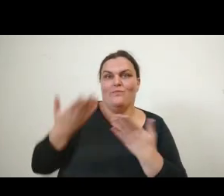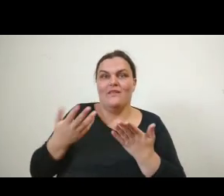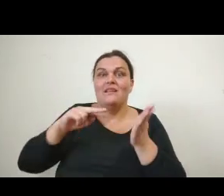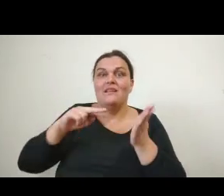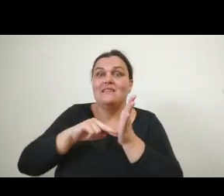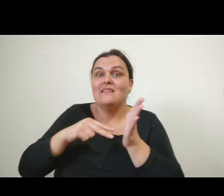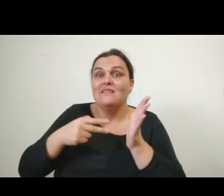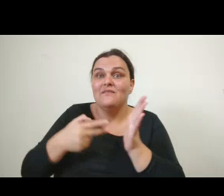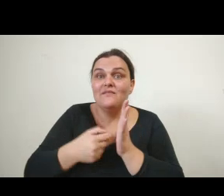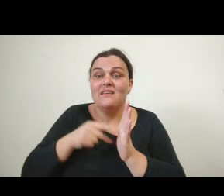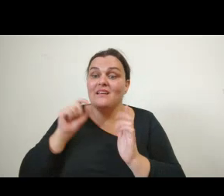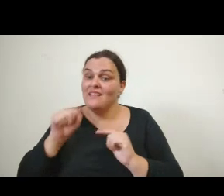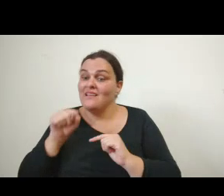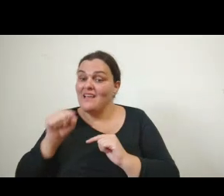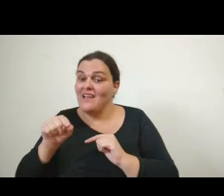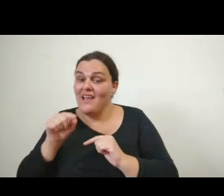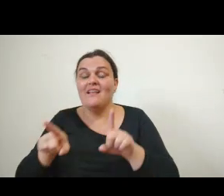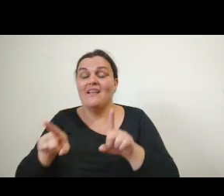a 25.